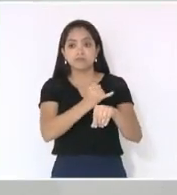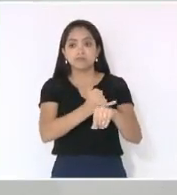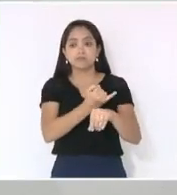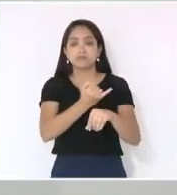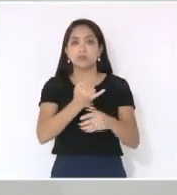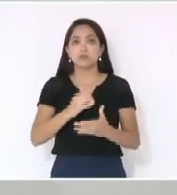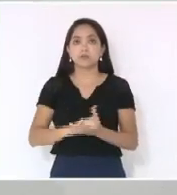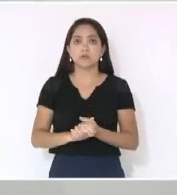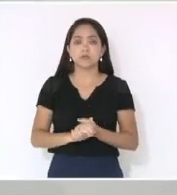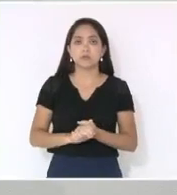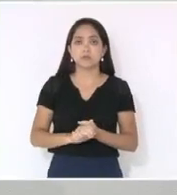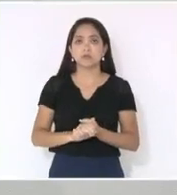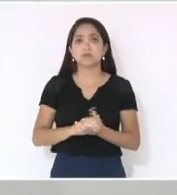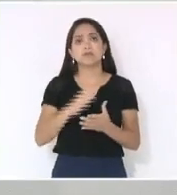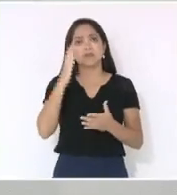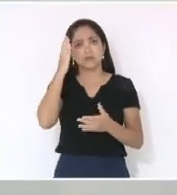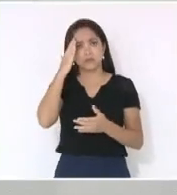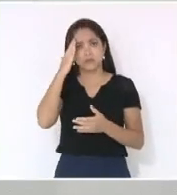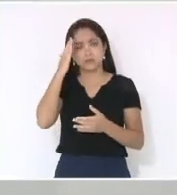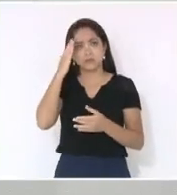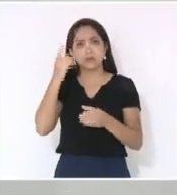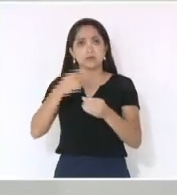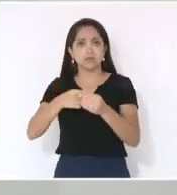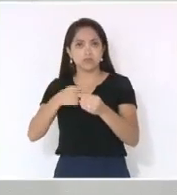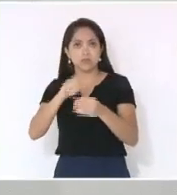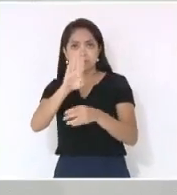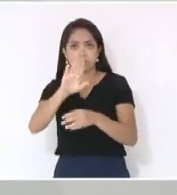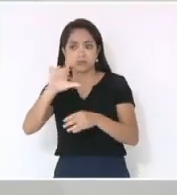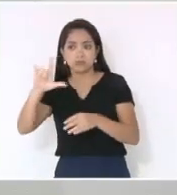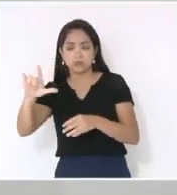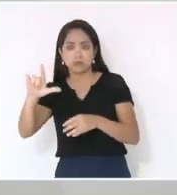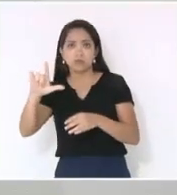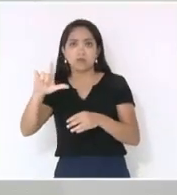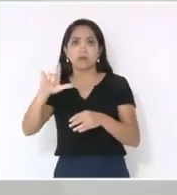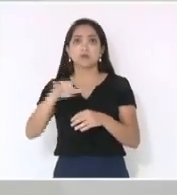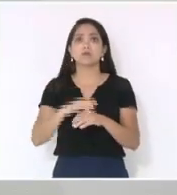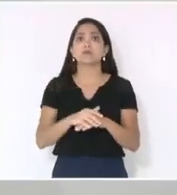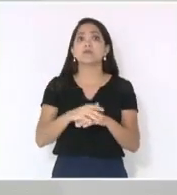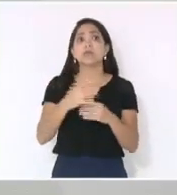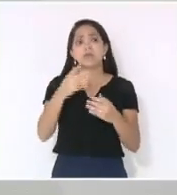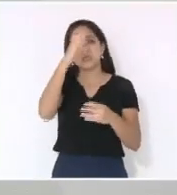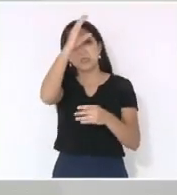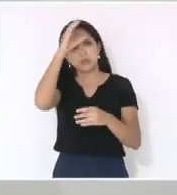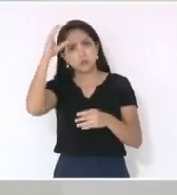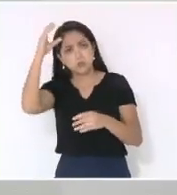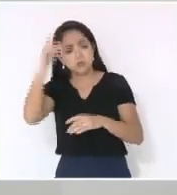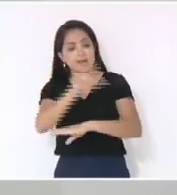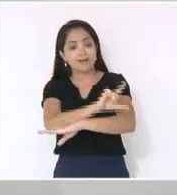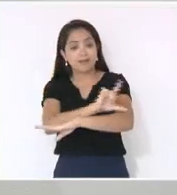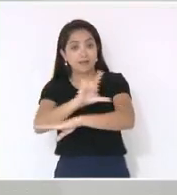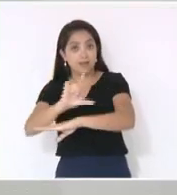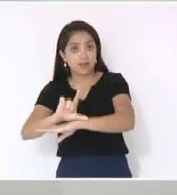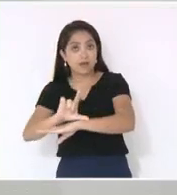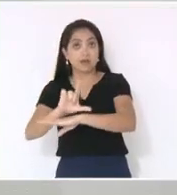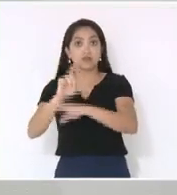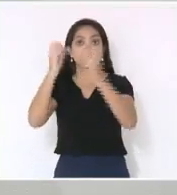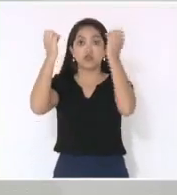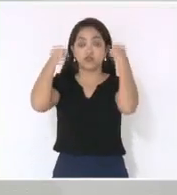Eu sei que Blumenau está trabalhando essa ideia, também Criciúma, também Lages, também